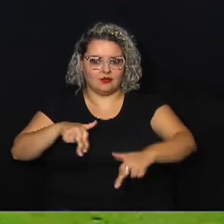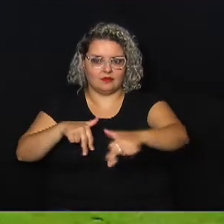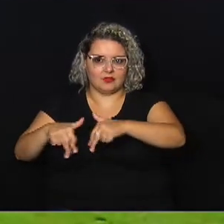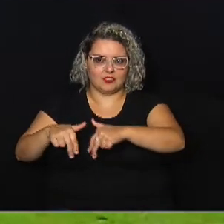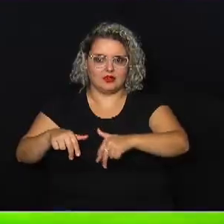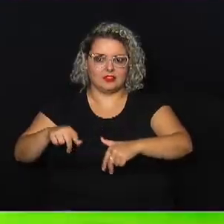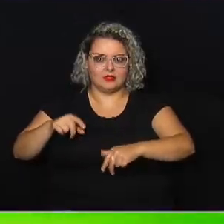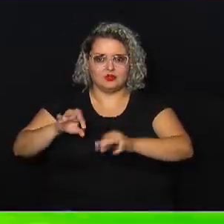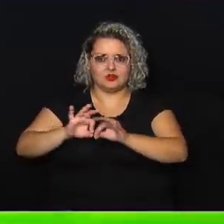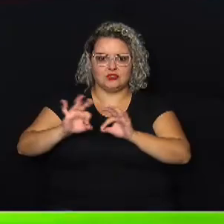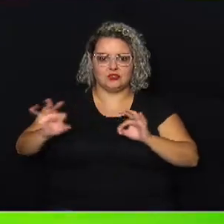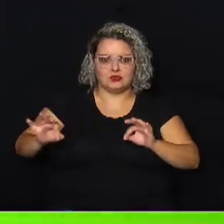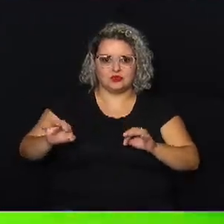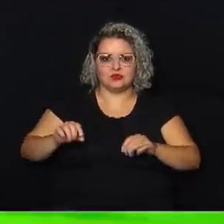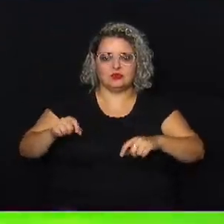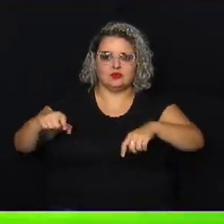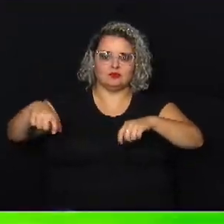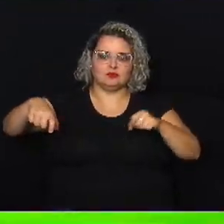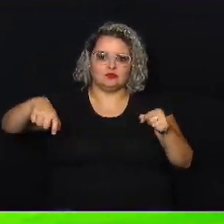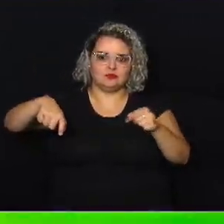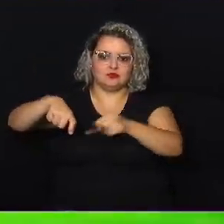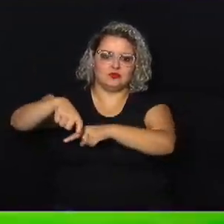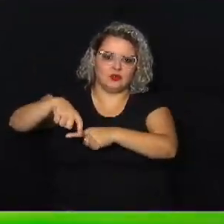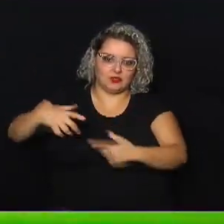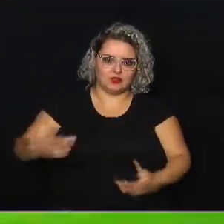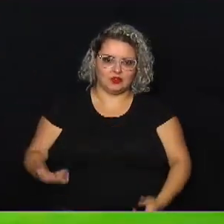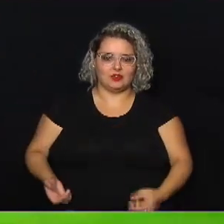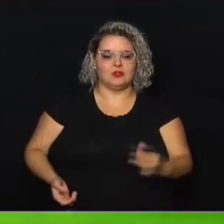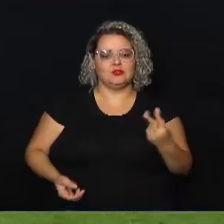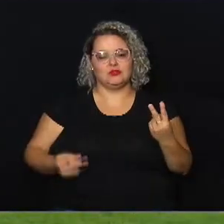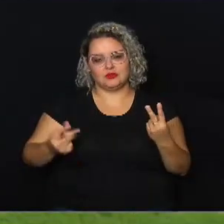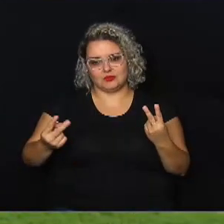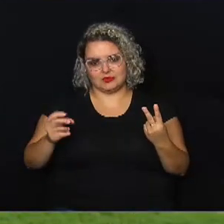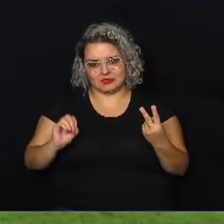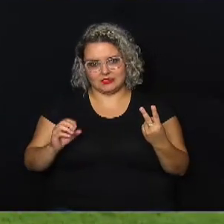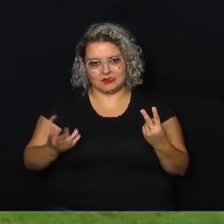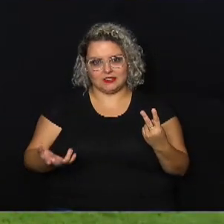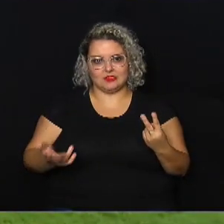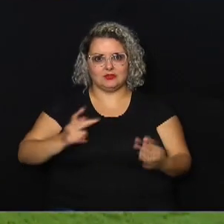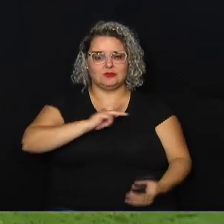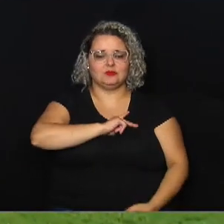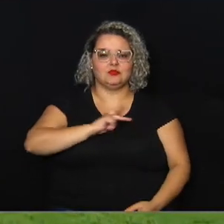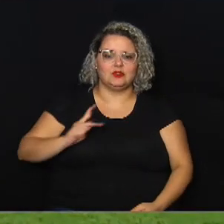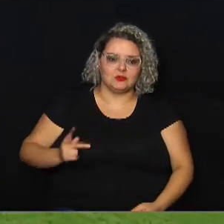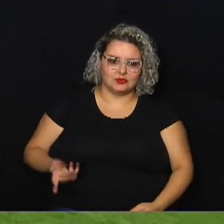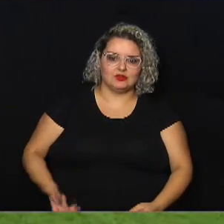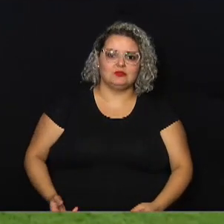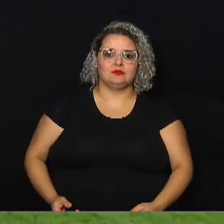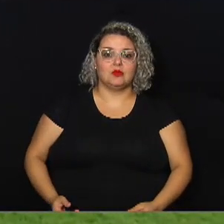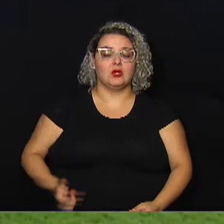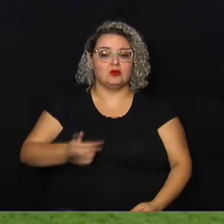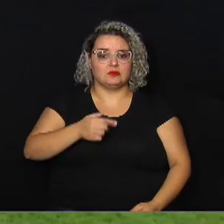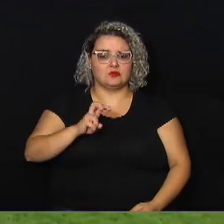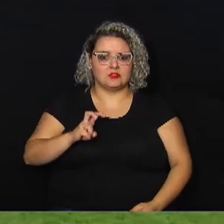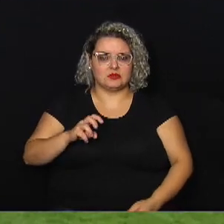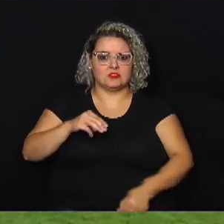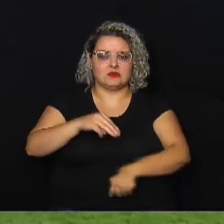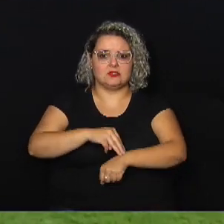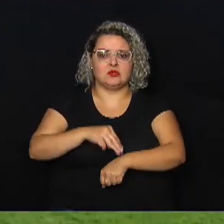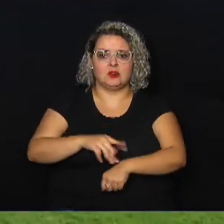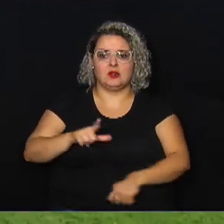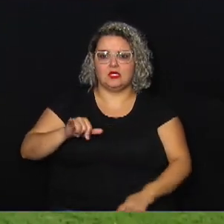deu certo. Belo gol, 2-0 Ponte. Aos 25 minutos, o Linense teve a